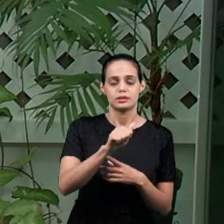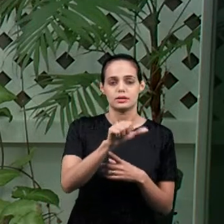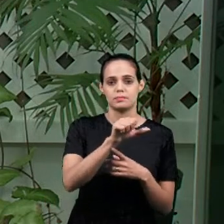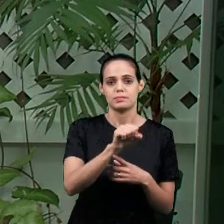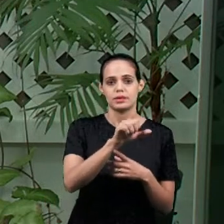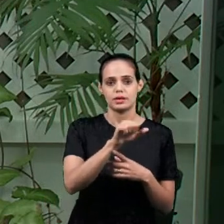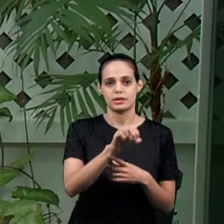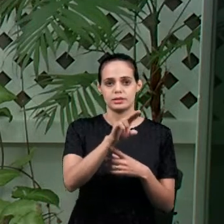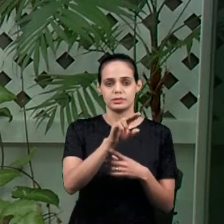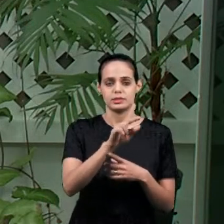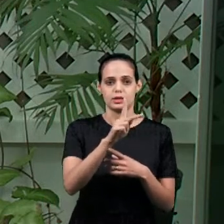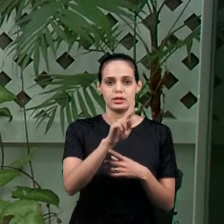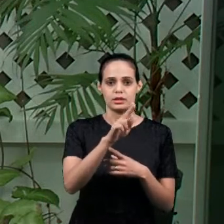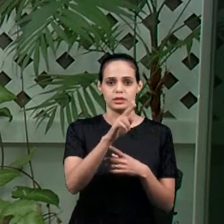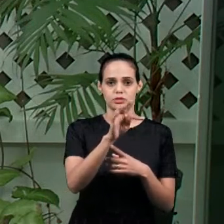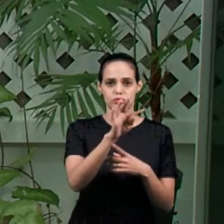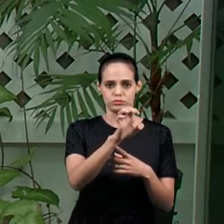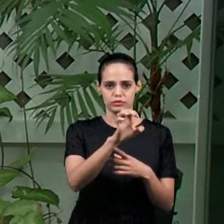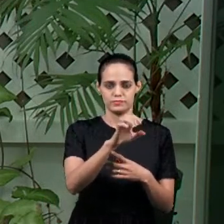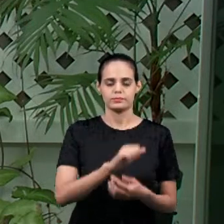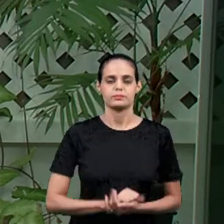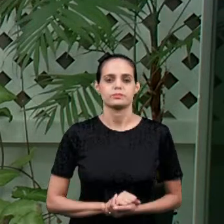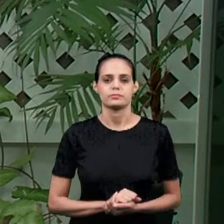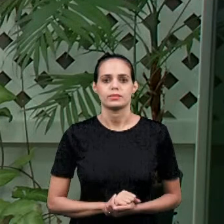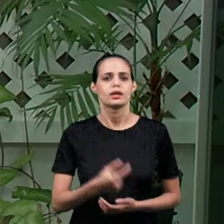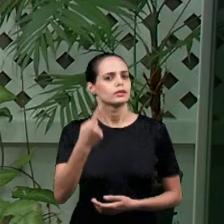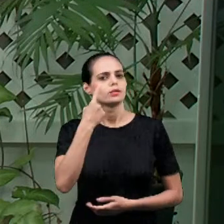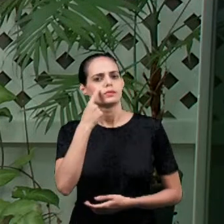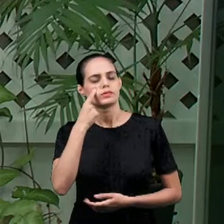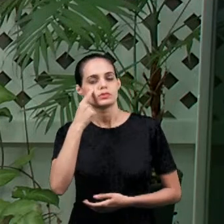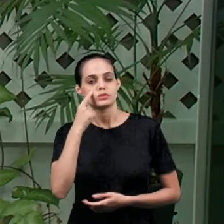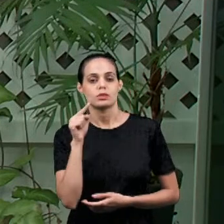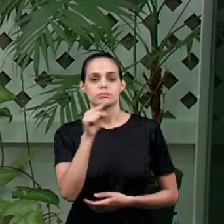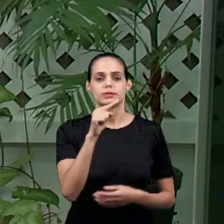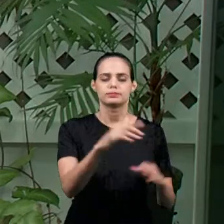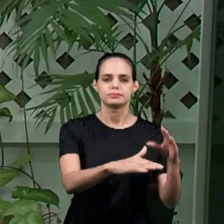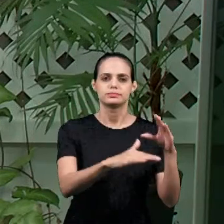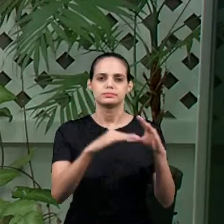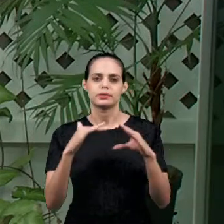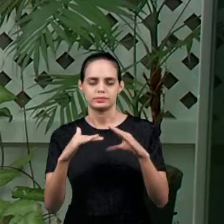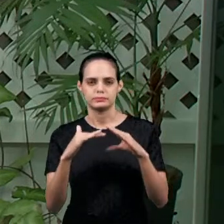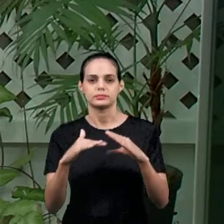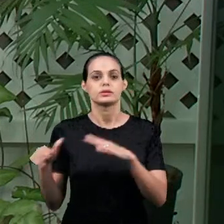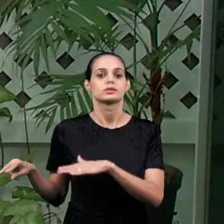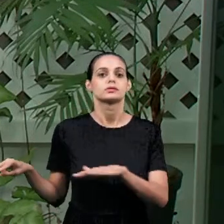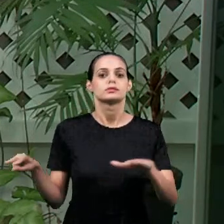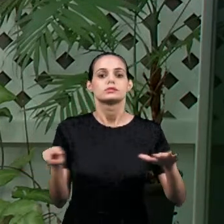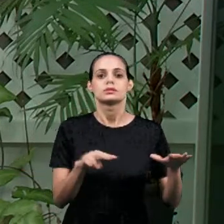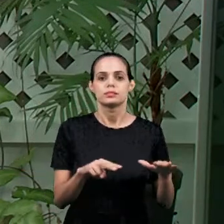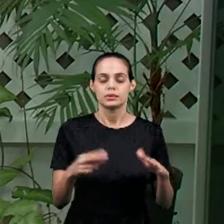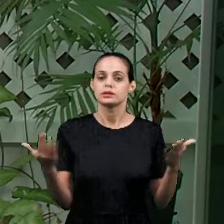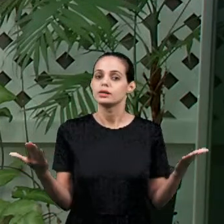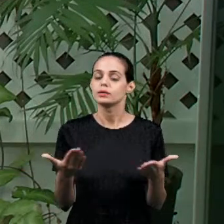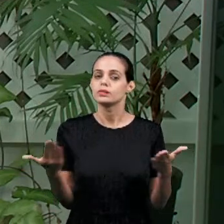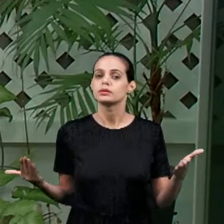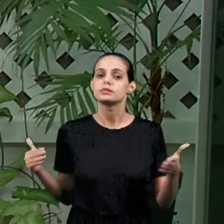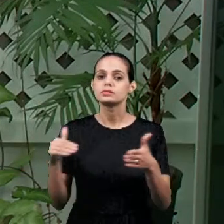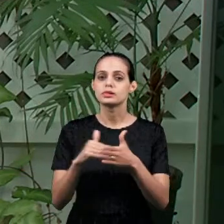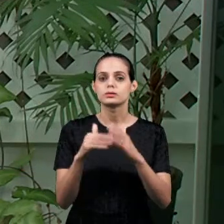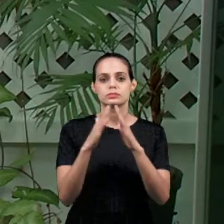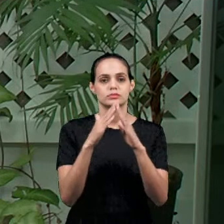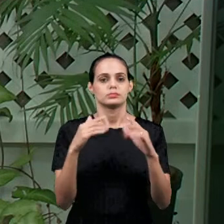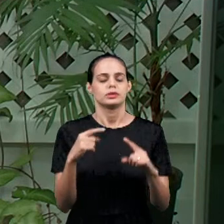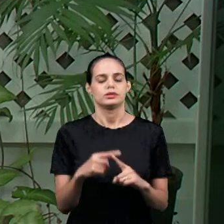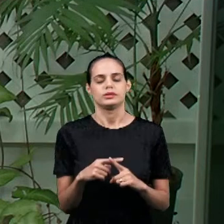de Massachusetts. Então, veja só, ele tem mandado tudo isso. E essa semana nos mandou dessa última igreja. Então,